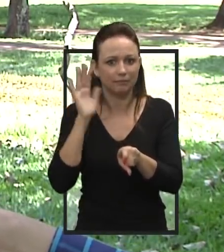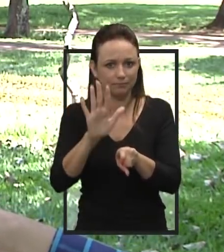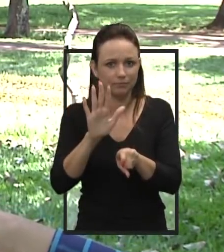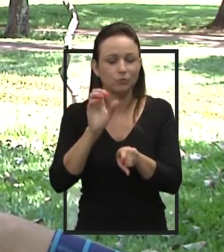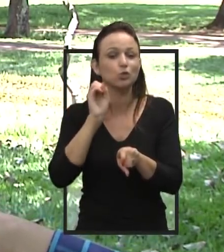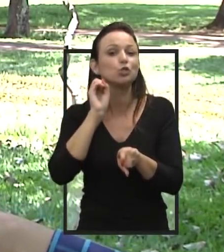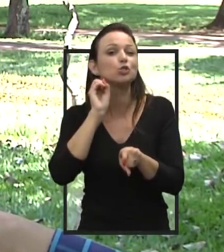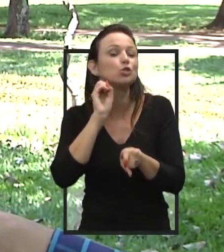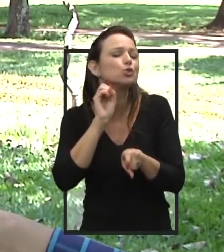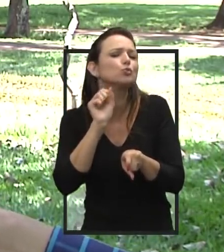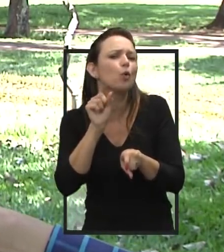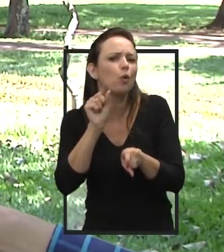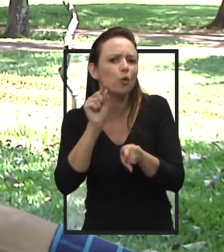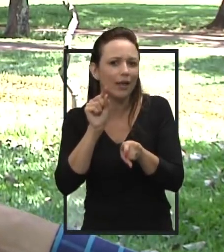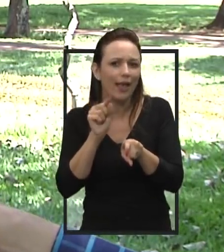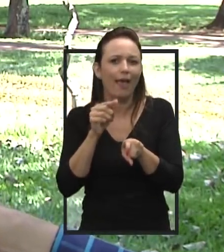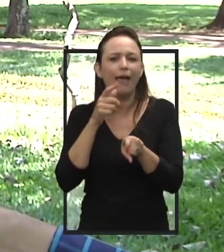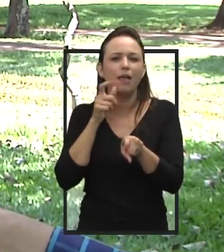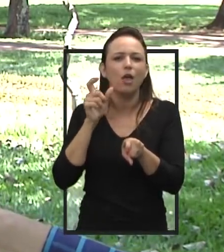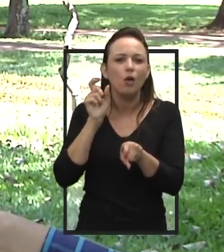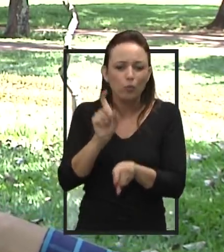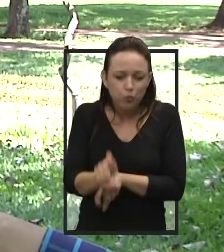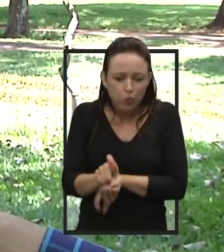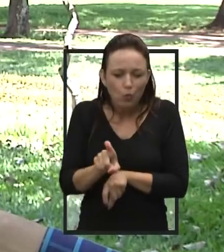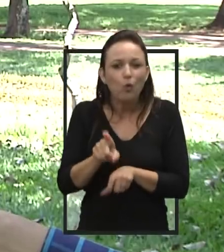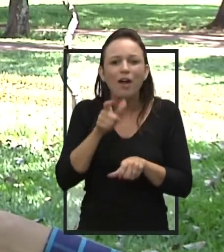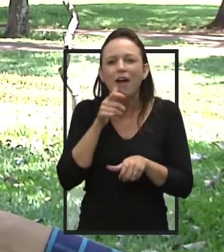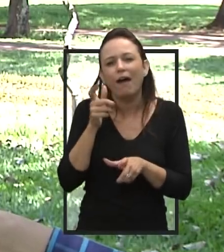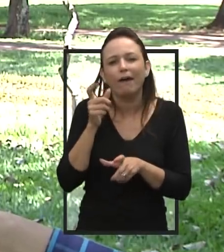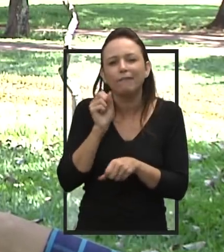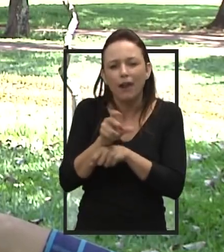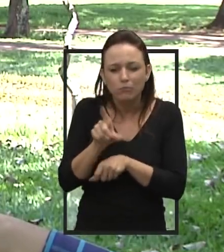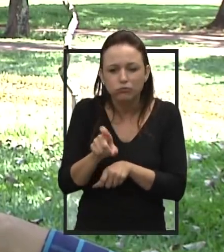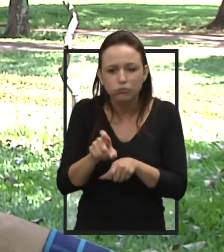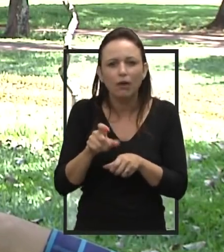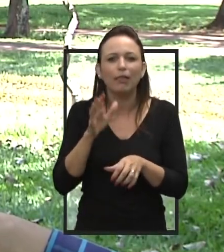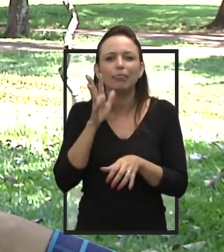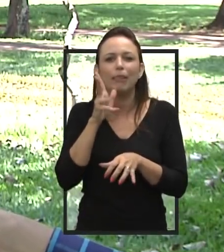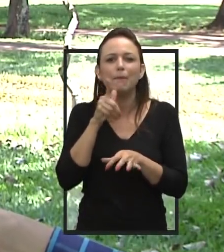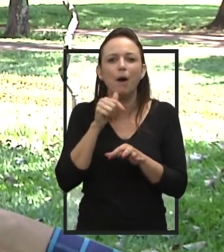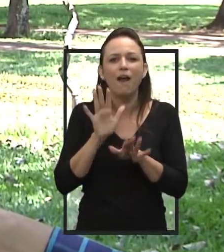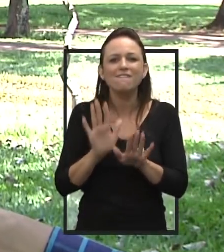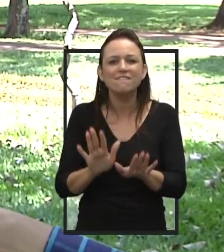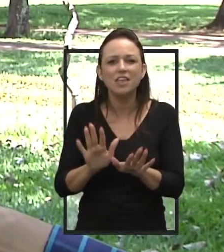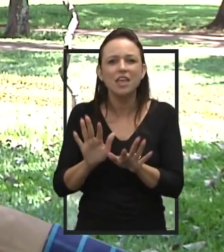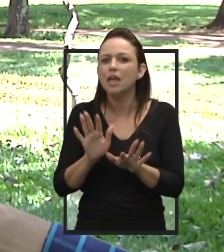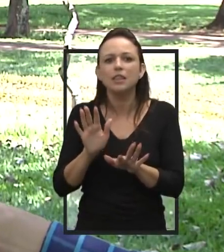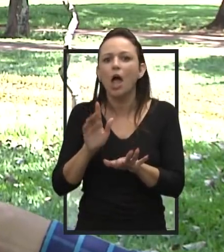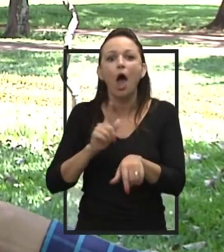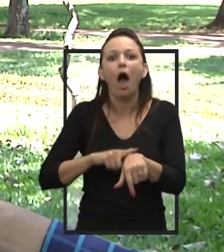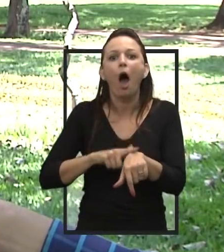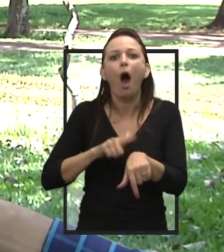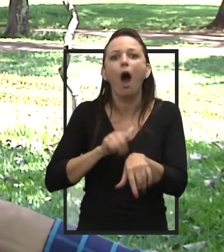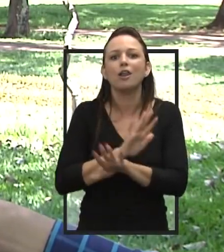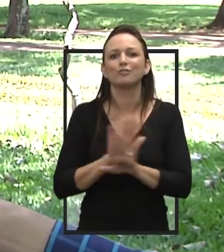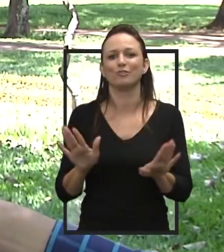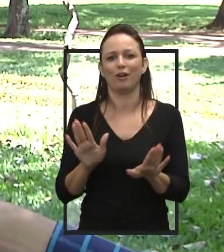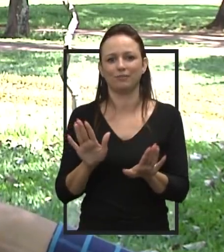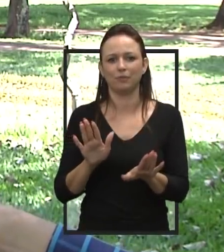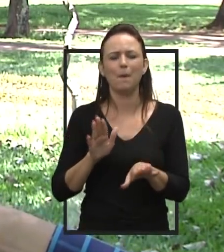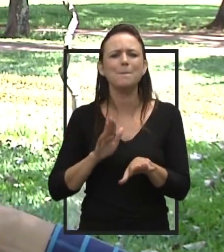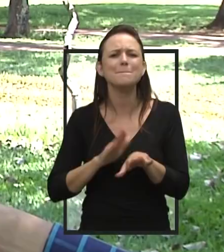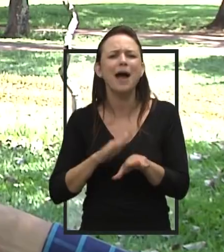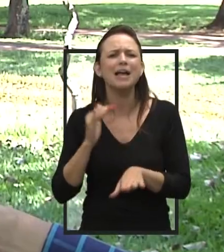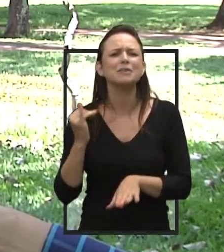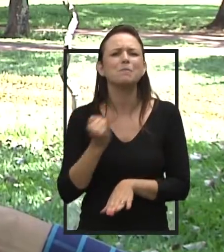que eles não funcionam a longo prazo, só imediato. Uma comparação que eu fiz é que qual é a coisa mais